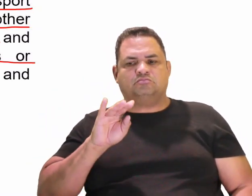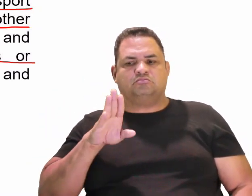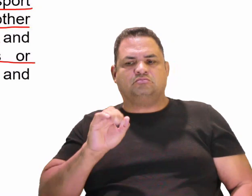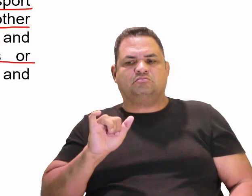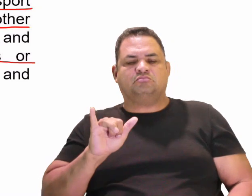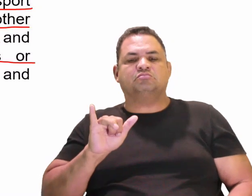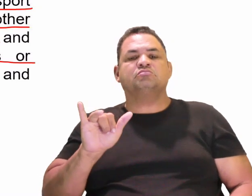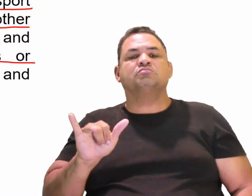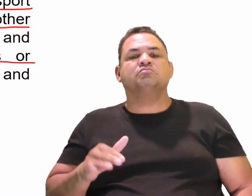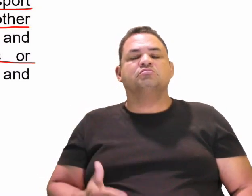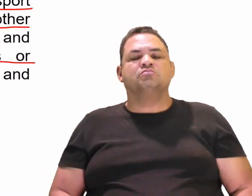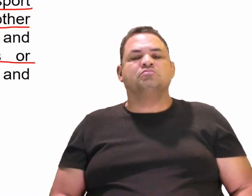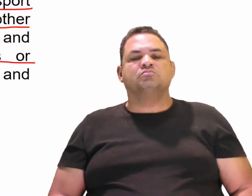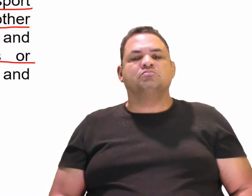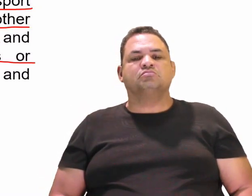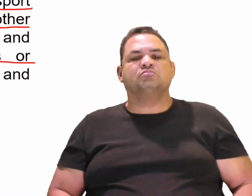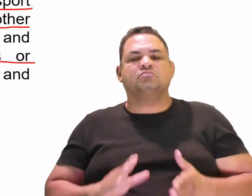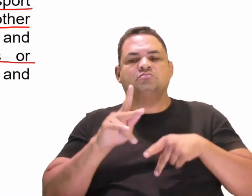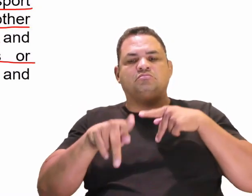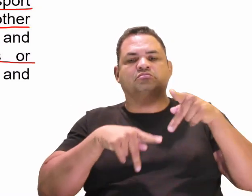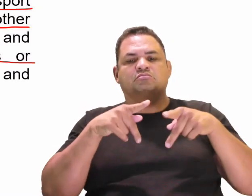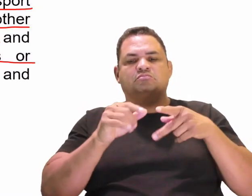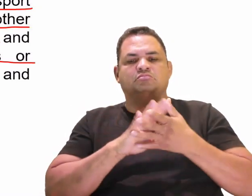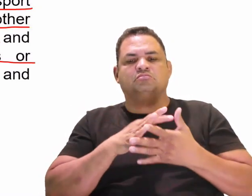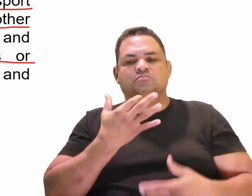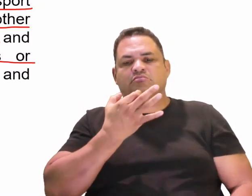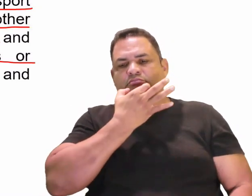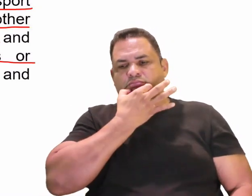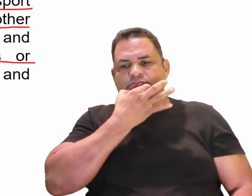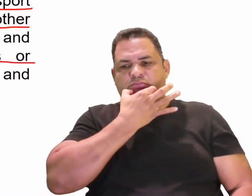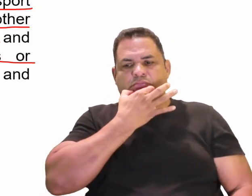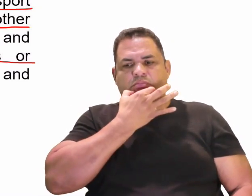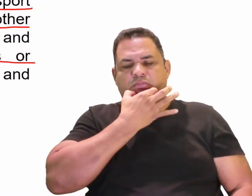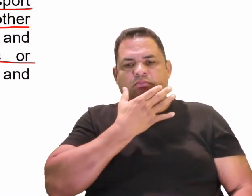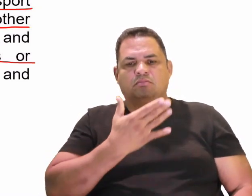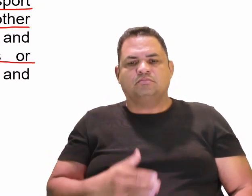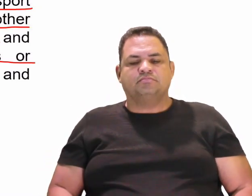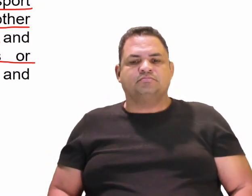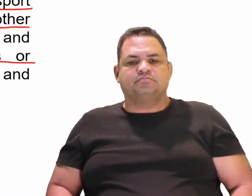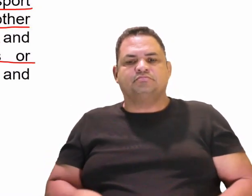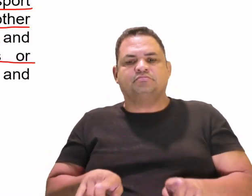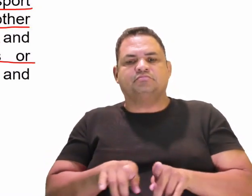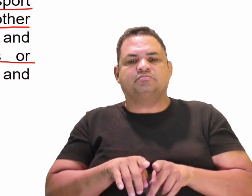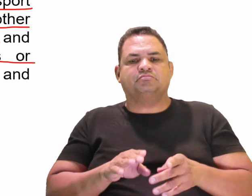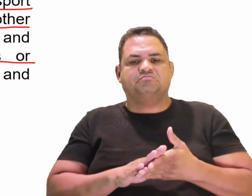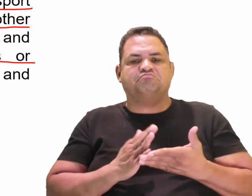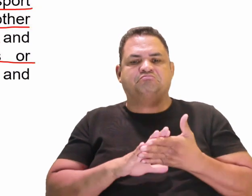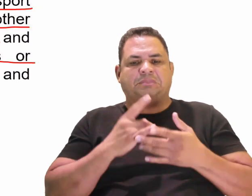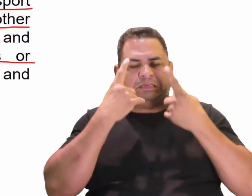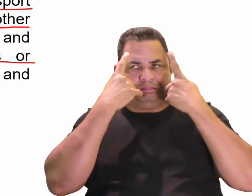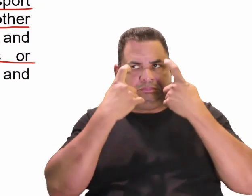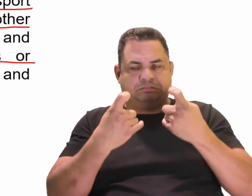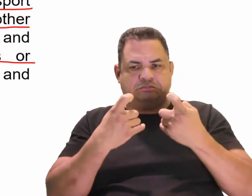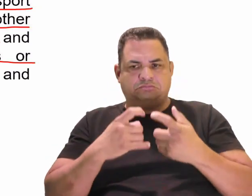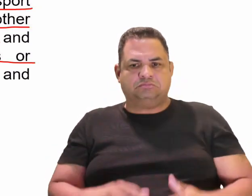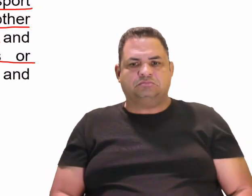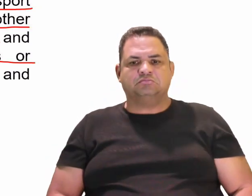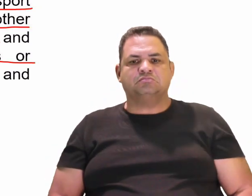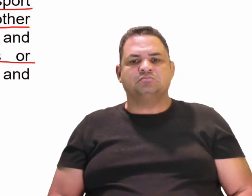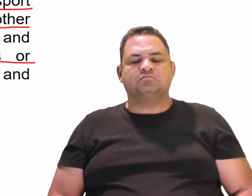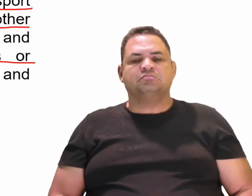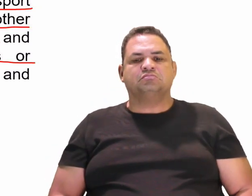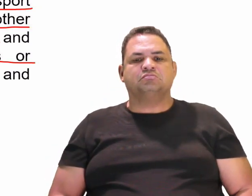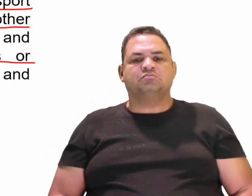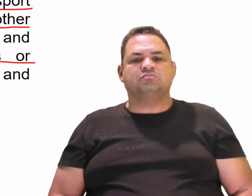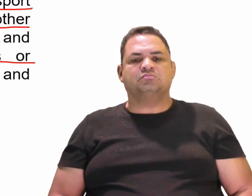salvo me engano, muito popular lá na Inglaterra. E, inclusive, ele é bem violento, mais violento que o